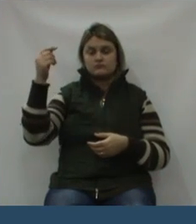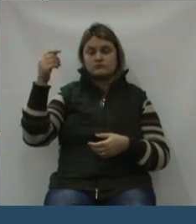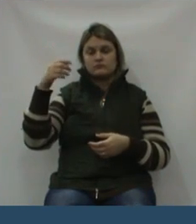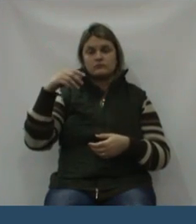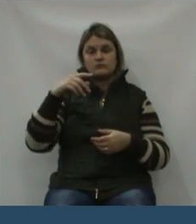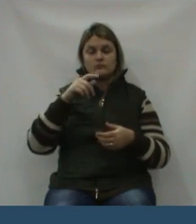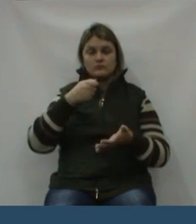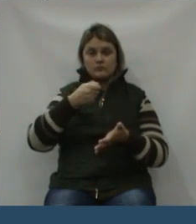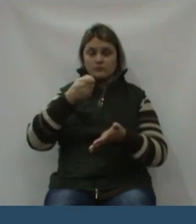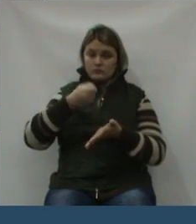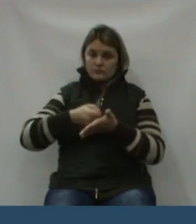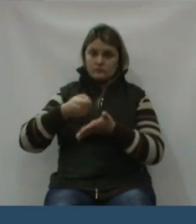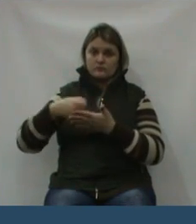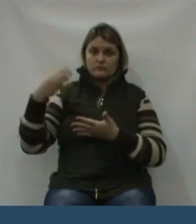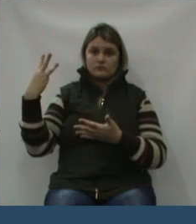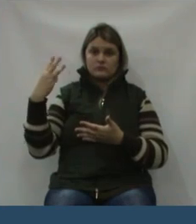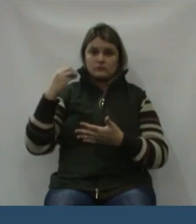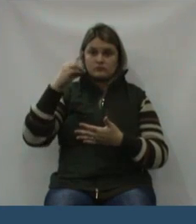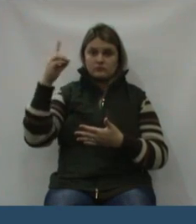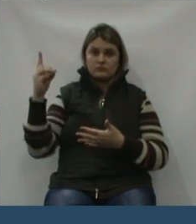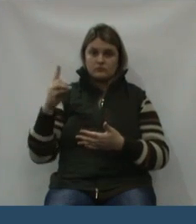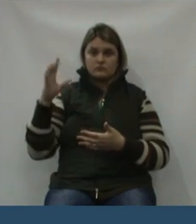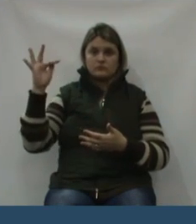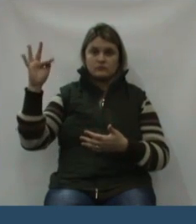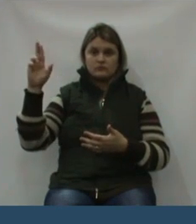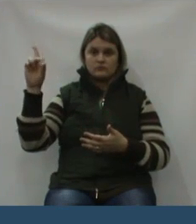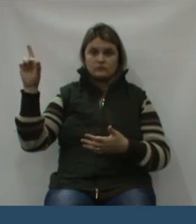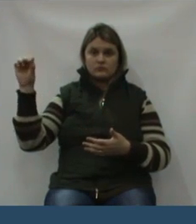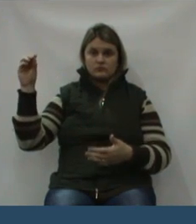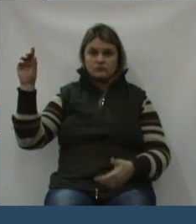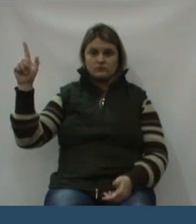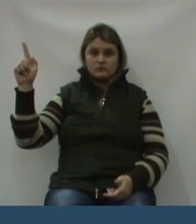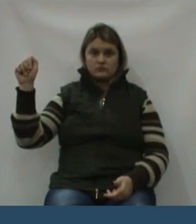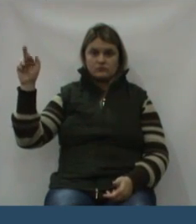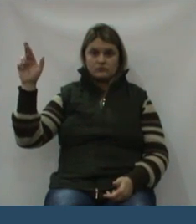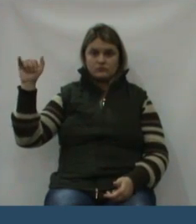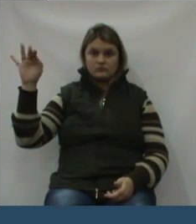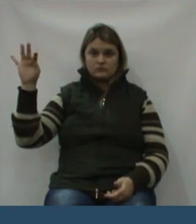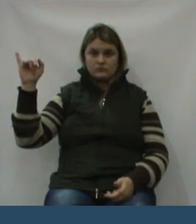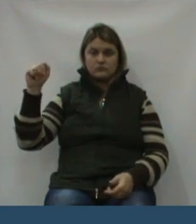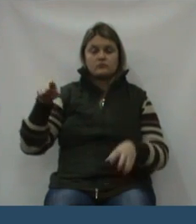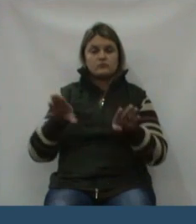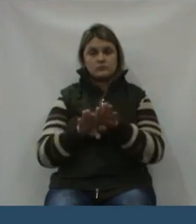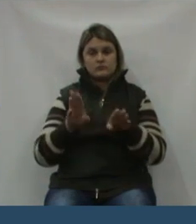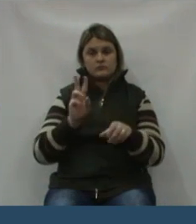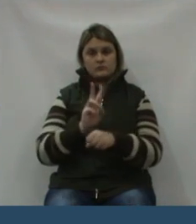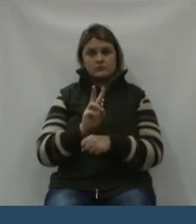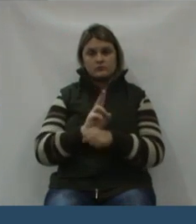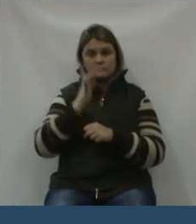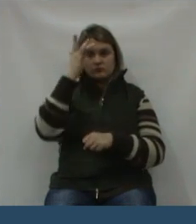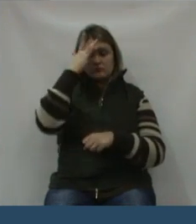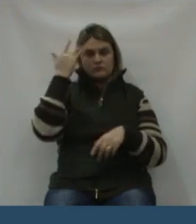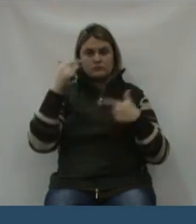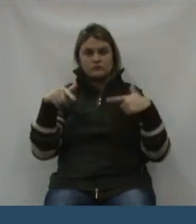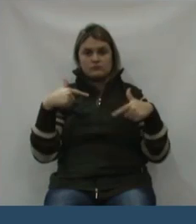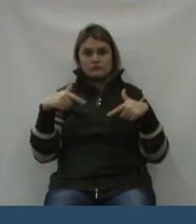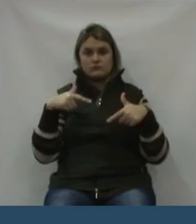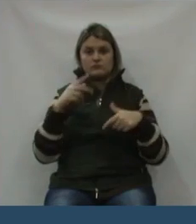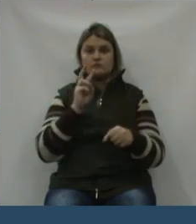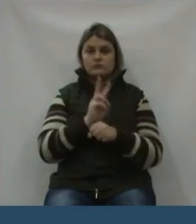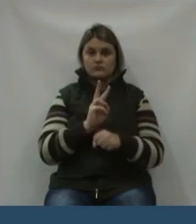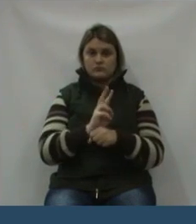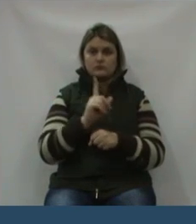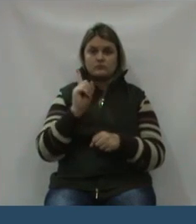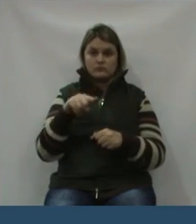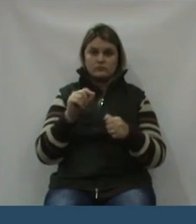garantia, sem direito a 30 dias, sem direito a nada. Então, nós precisamos proteger também essas pessoas. E a proteção maior é